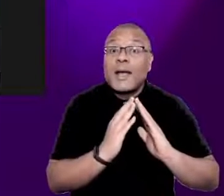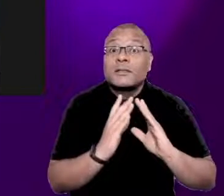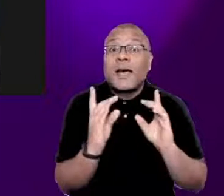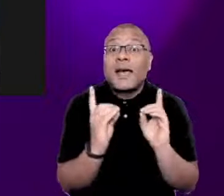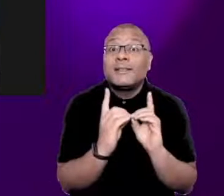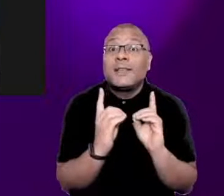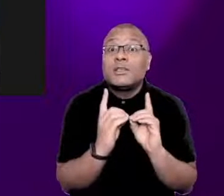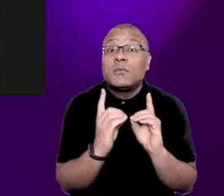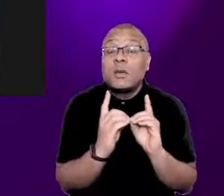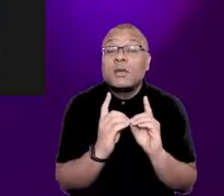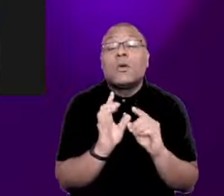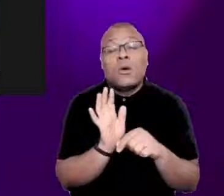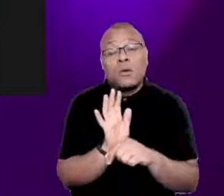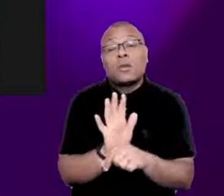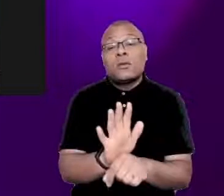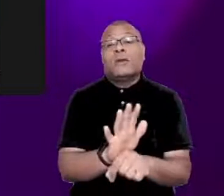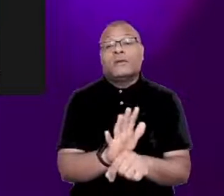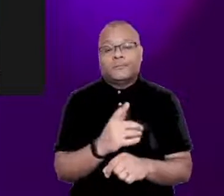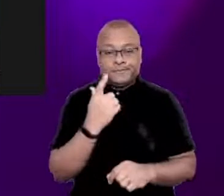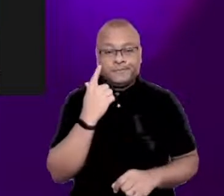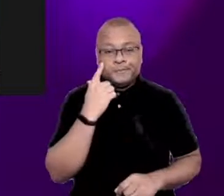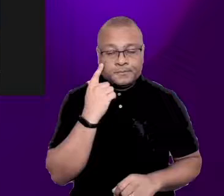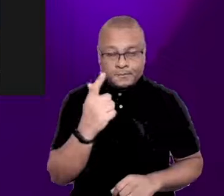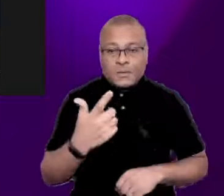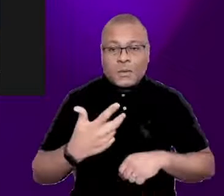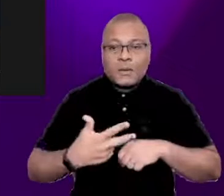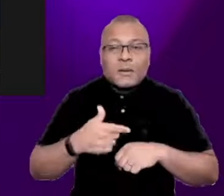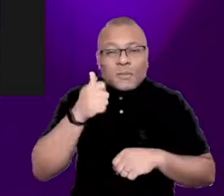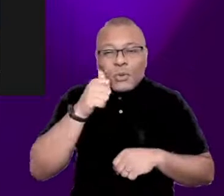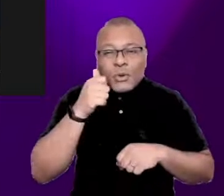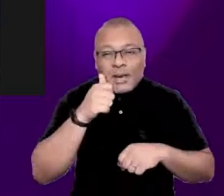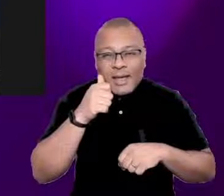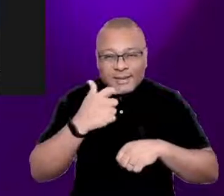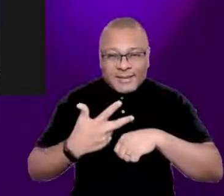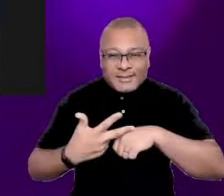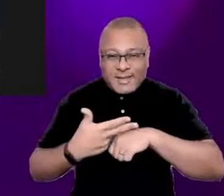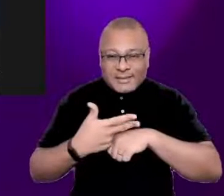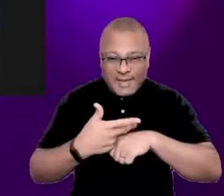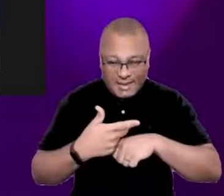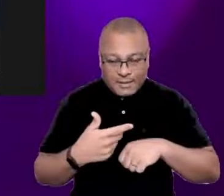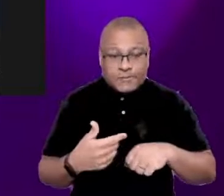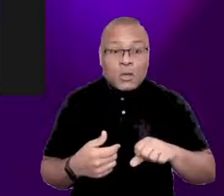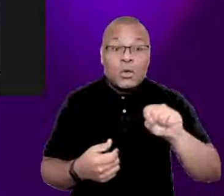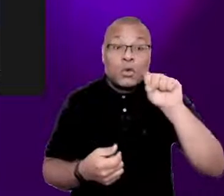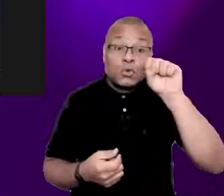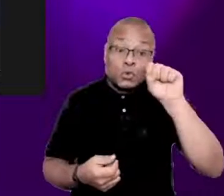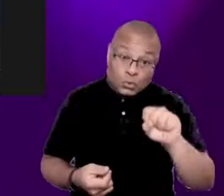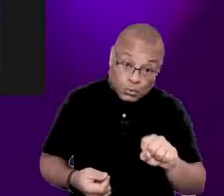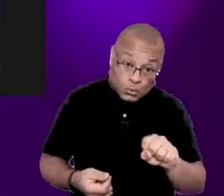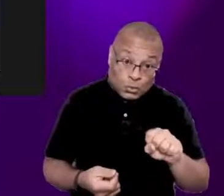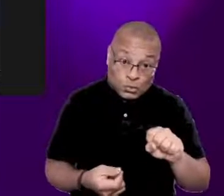para um outro caso, por exemplo, a taxa de cesáreas. A gente tem no SUS regiões com